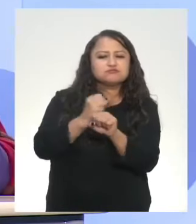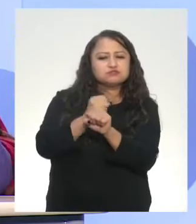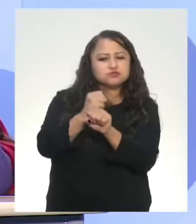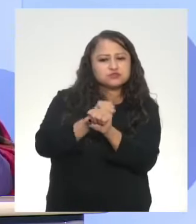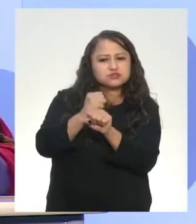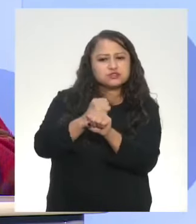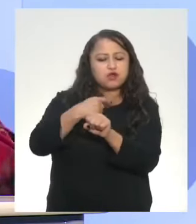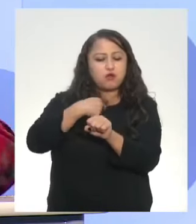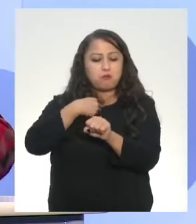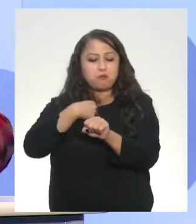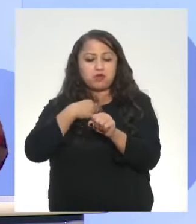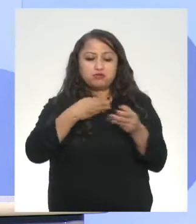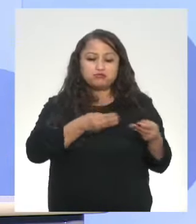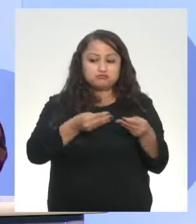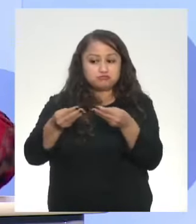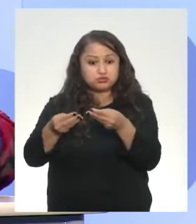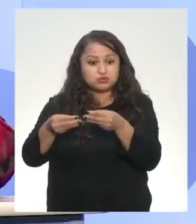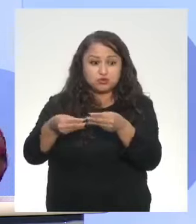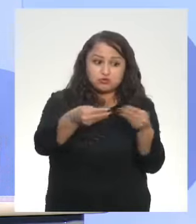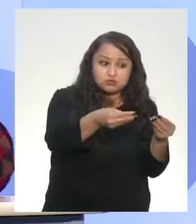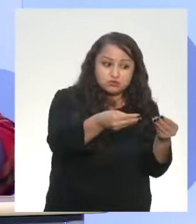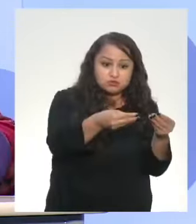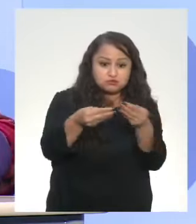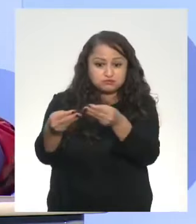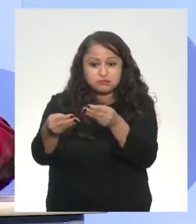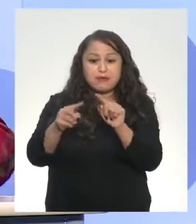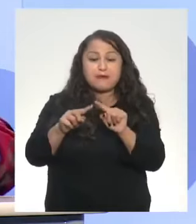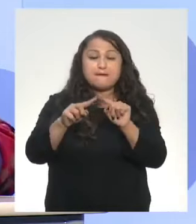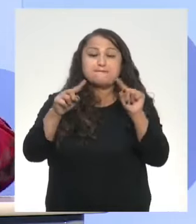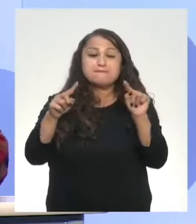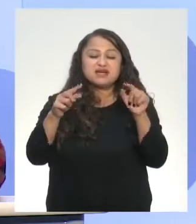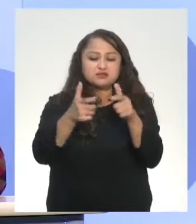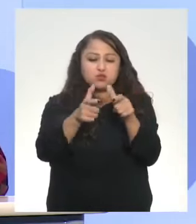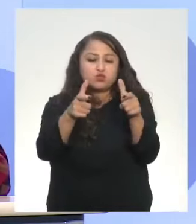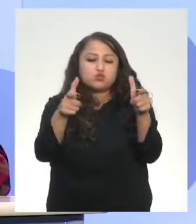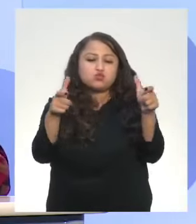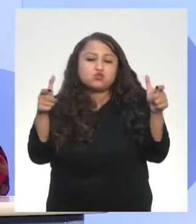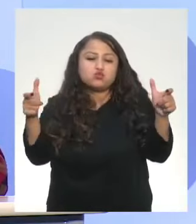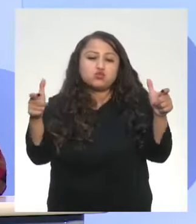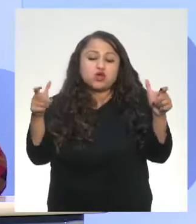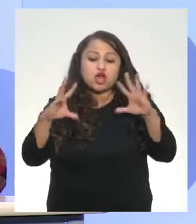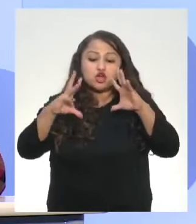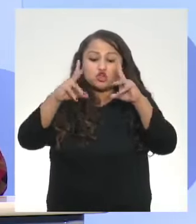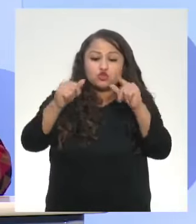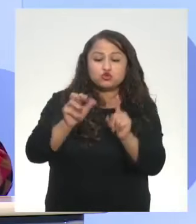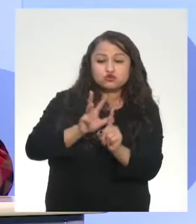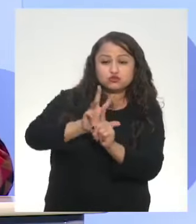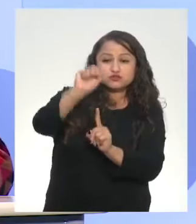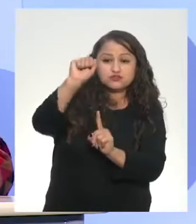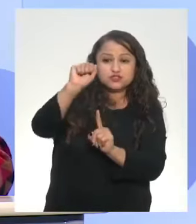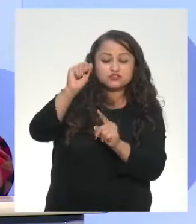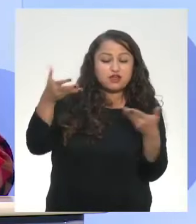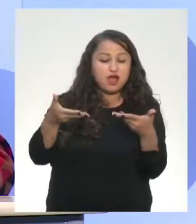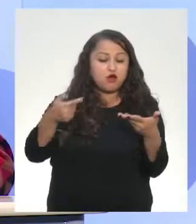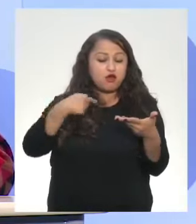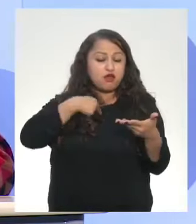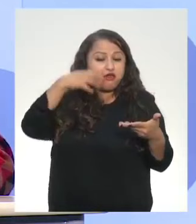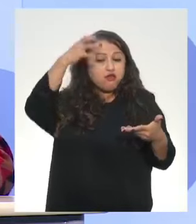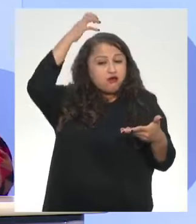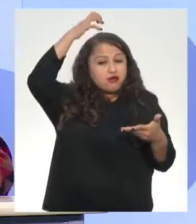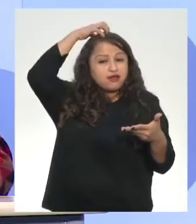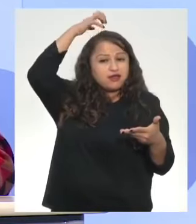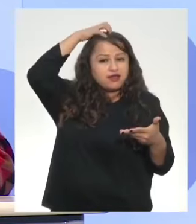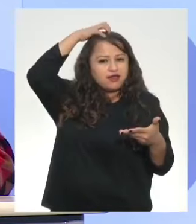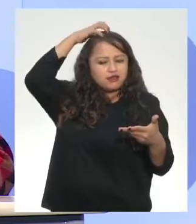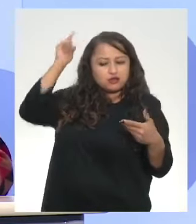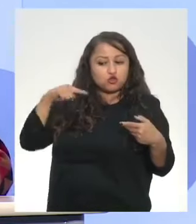aqui eu empresto, o meu também eu empresto, vai formar um exército maior, todo mundo vence a guerra, e agora eu, rei, consagrado